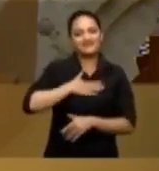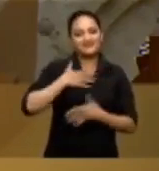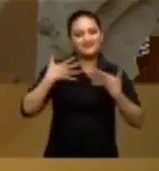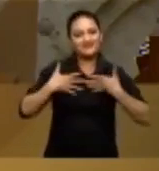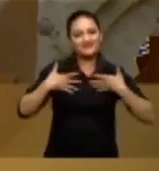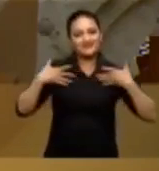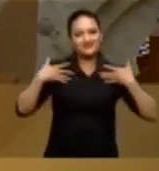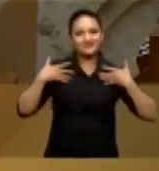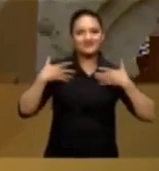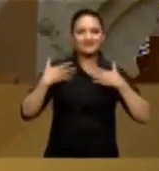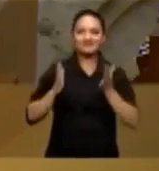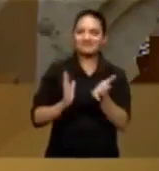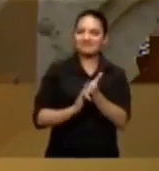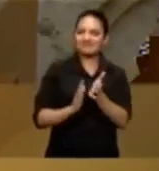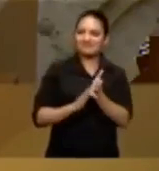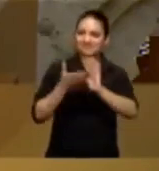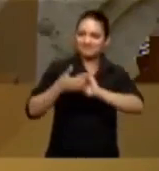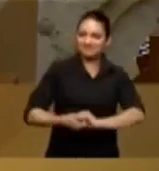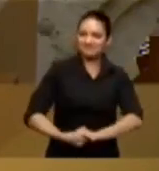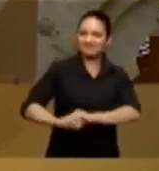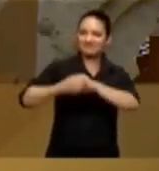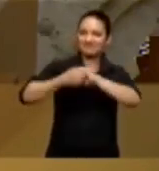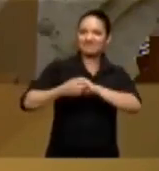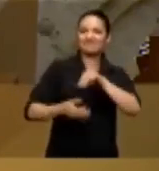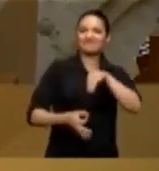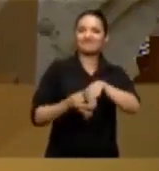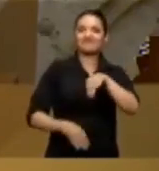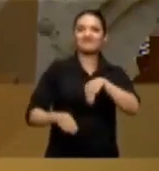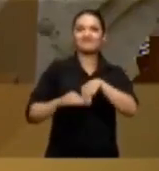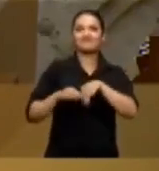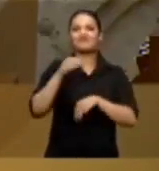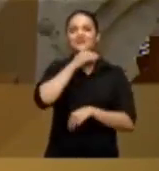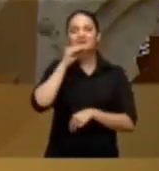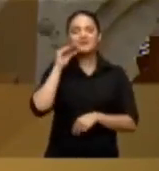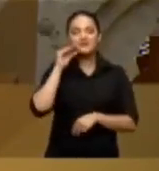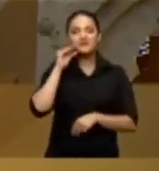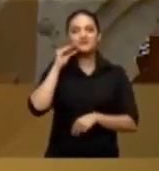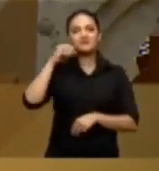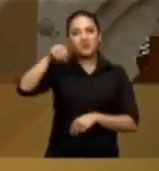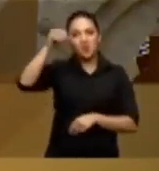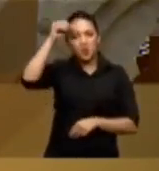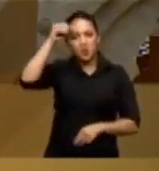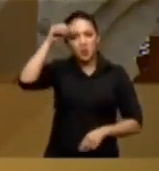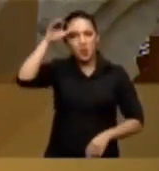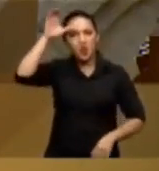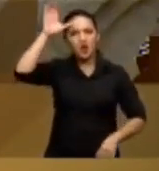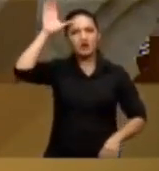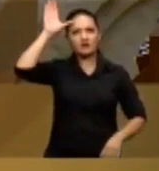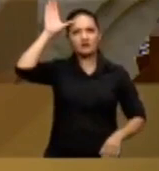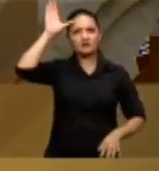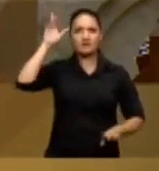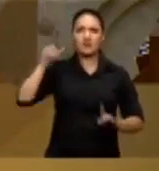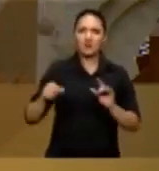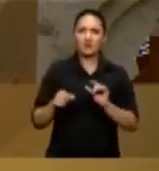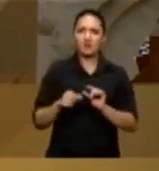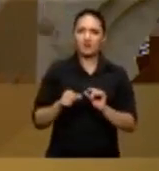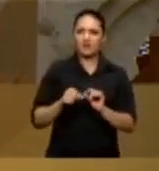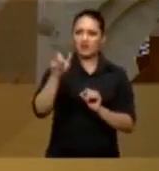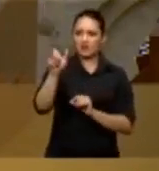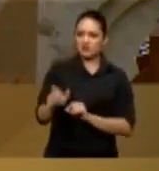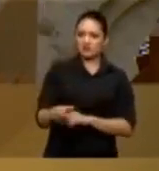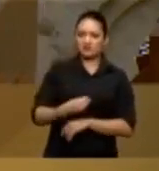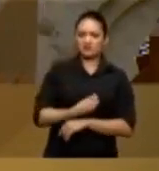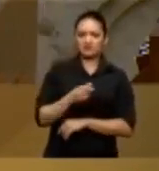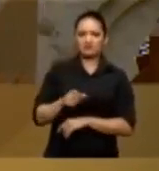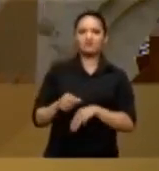de cumprimentar Vossa Excelência por esse esplendoroso conhecimento que fez e faz de Vossa Excelência,